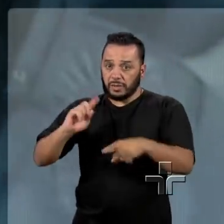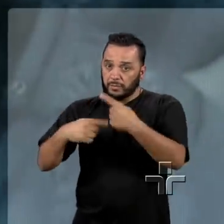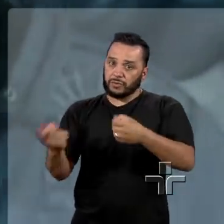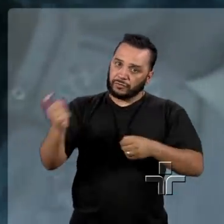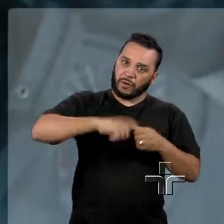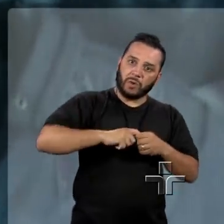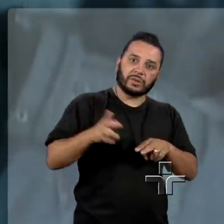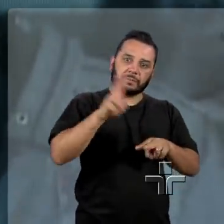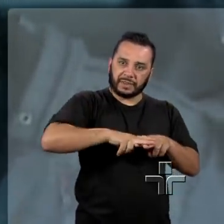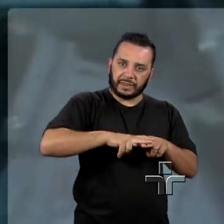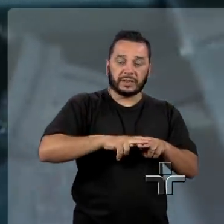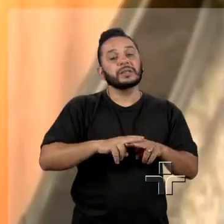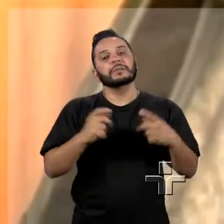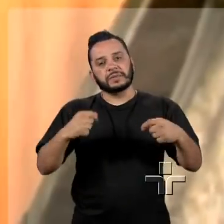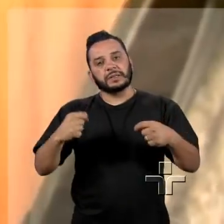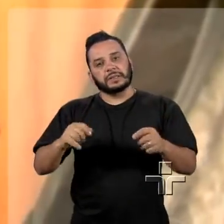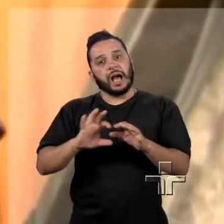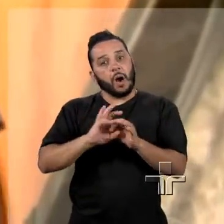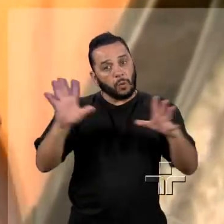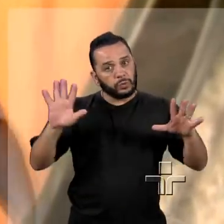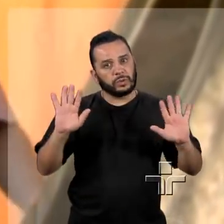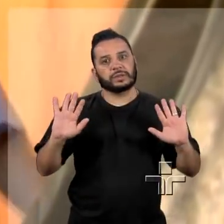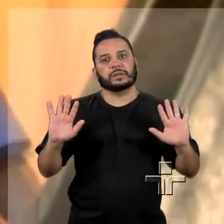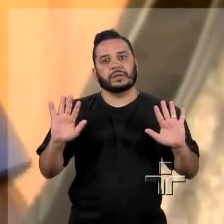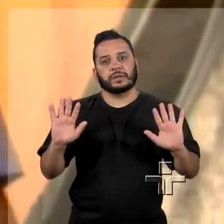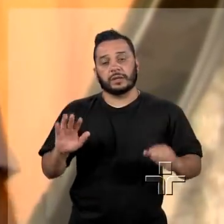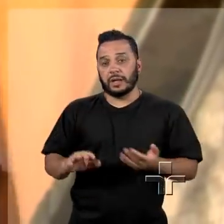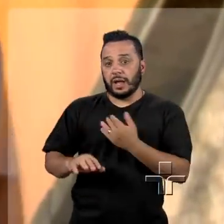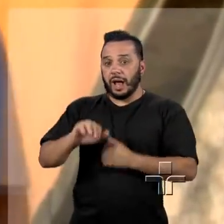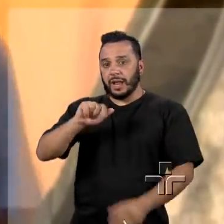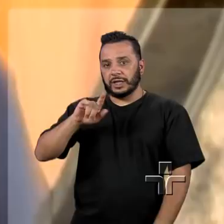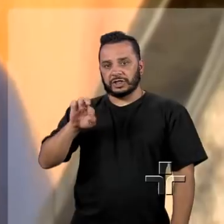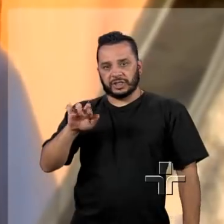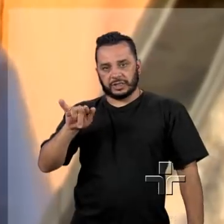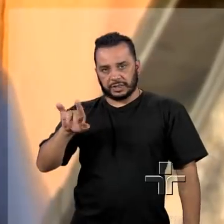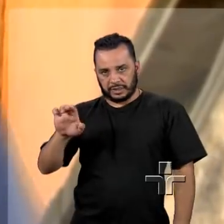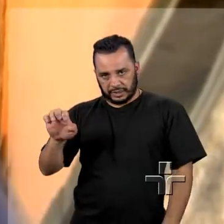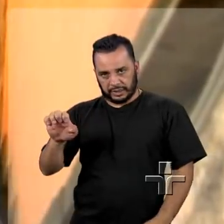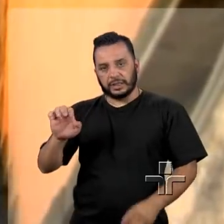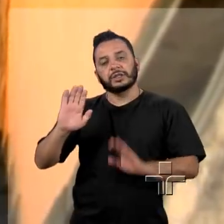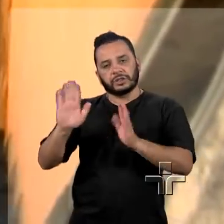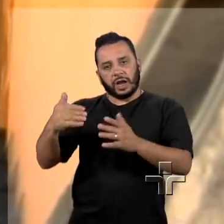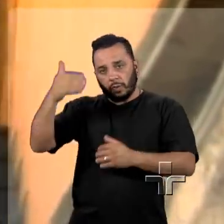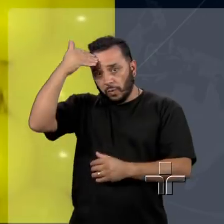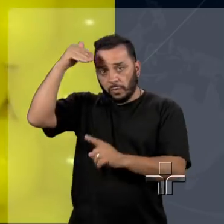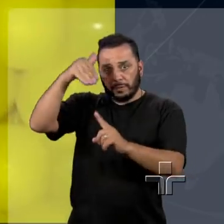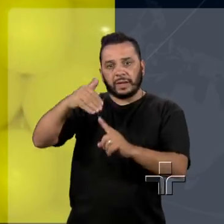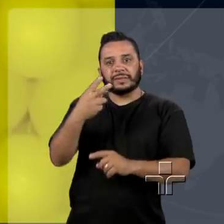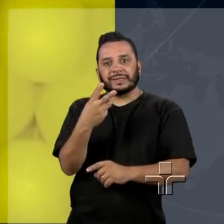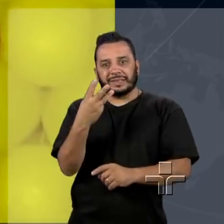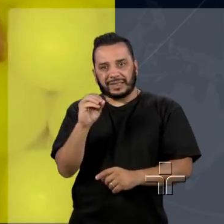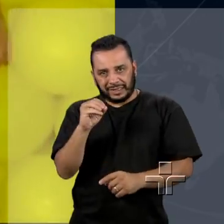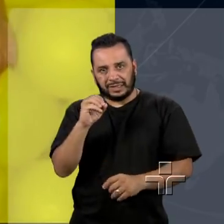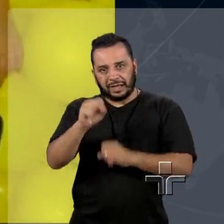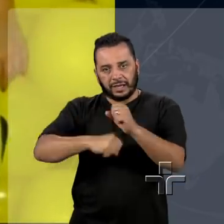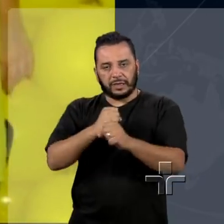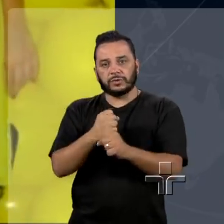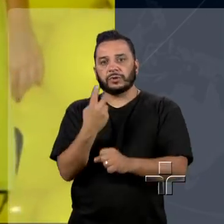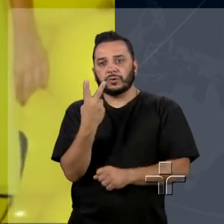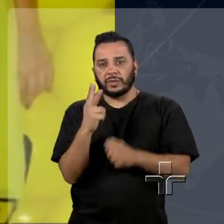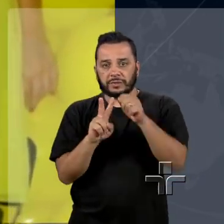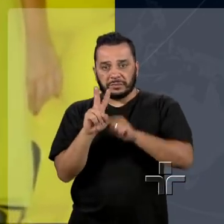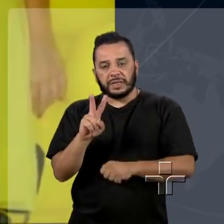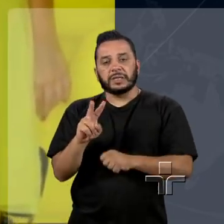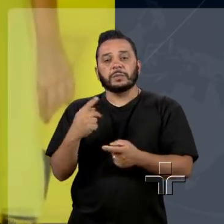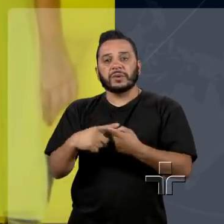criminais ainda precisa autorizar a mudança. Alexandre foi condenado a 30 anos e 2 meses de prisão pela morte da